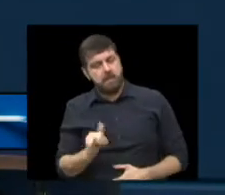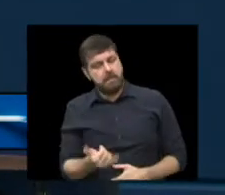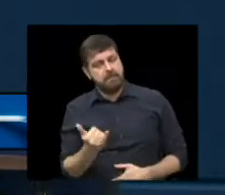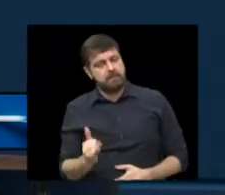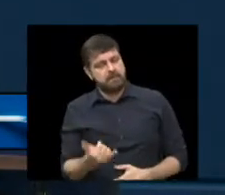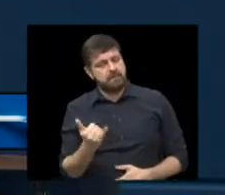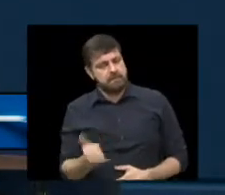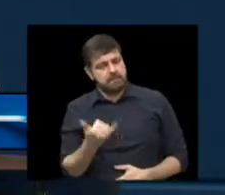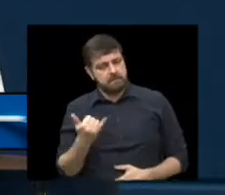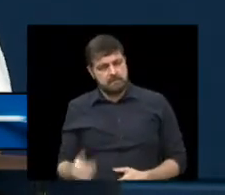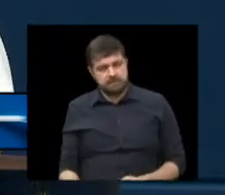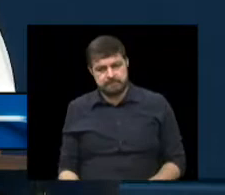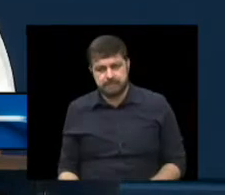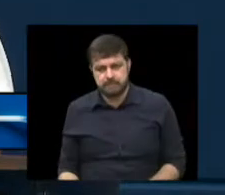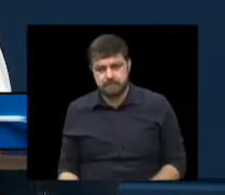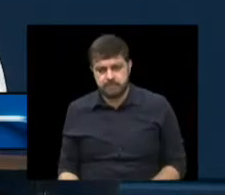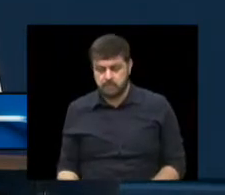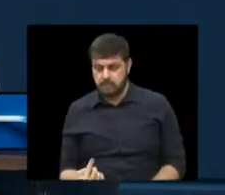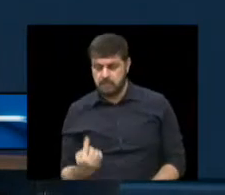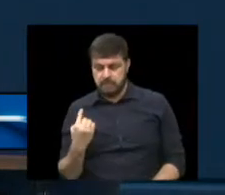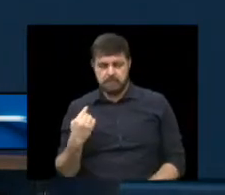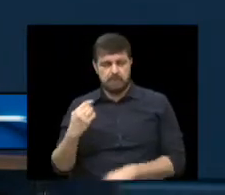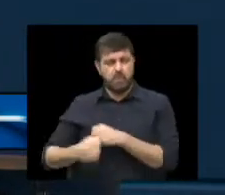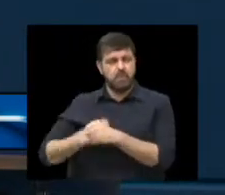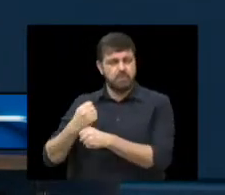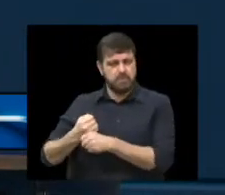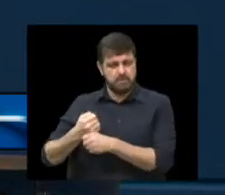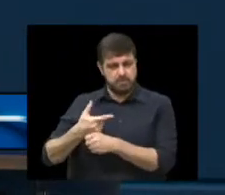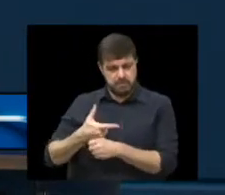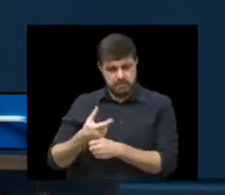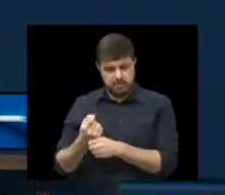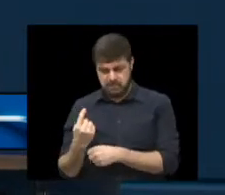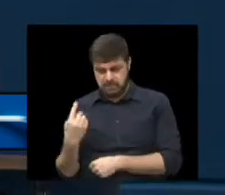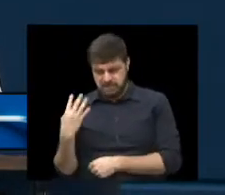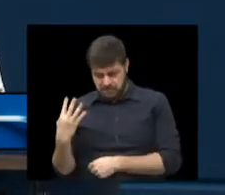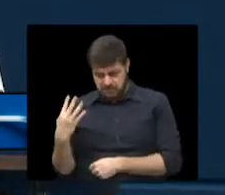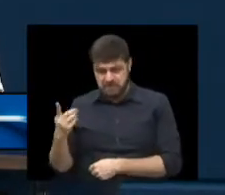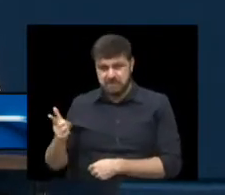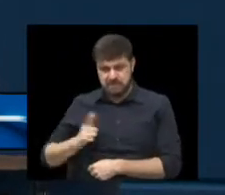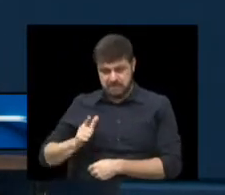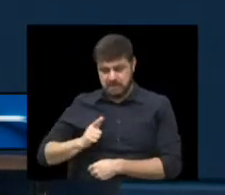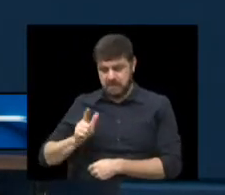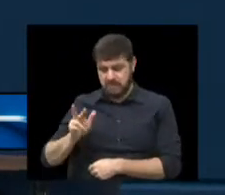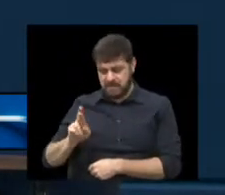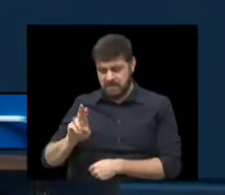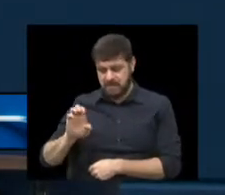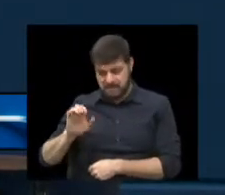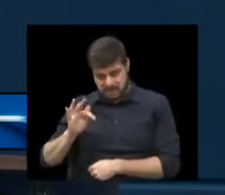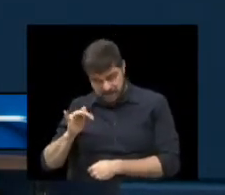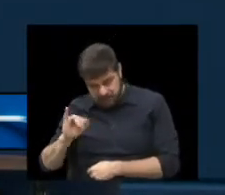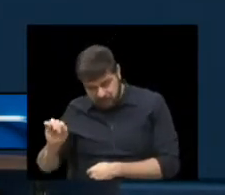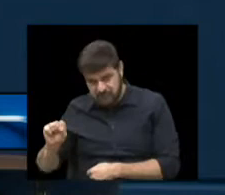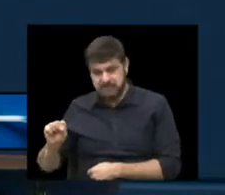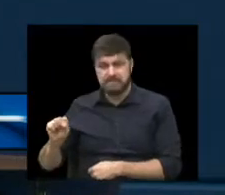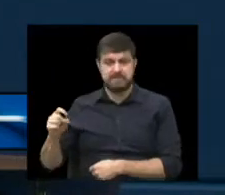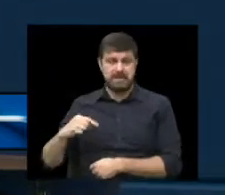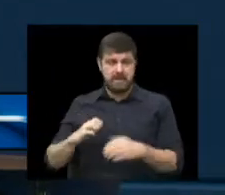do refis. O último refis foi em 2014. Se eu tenho uma dívida de R$1